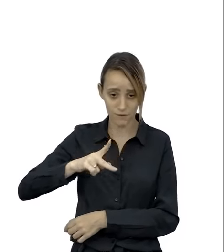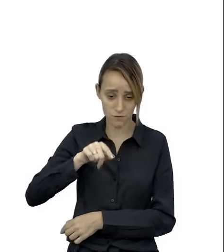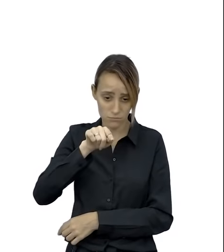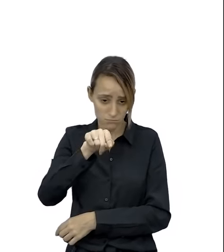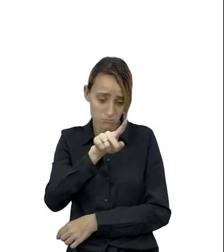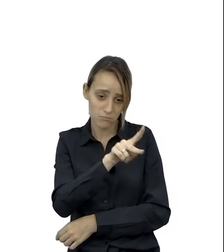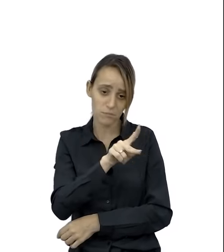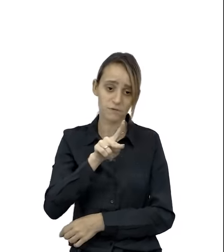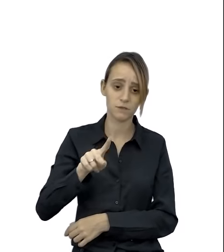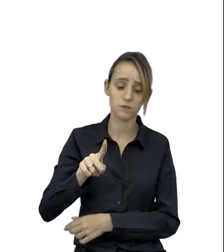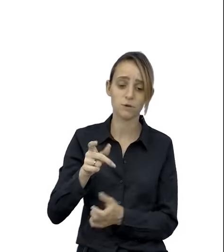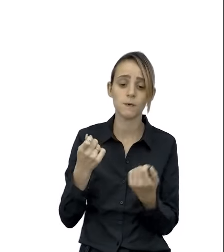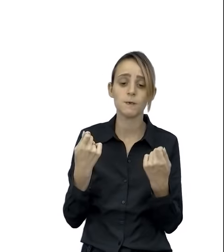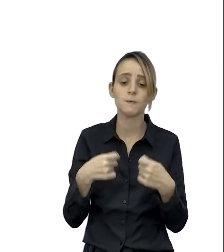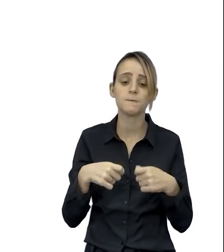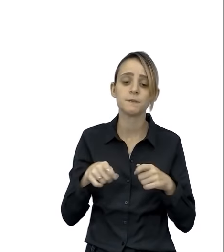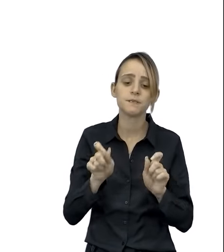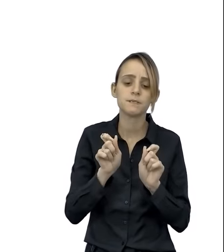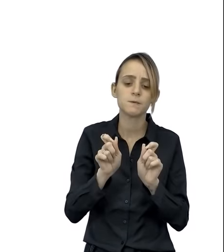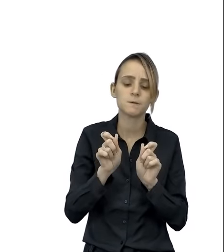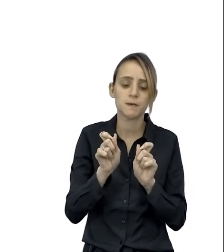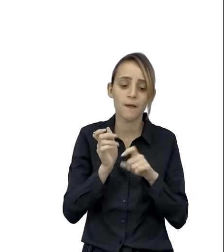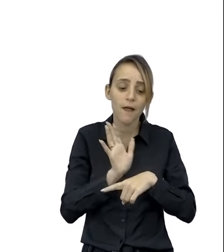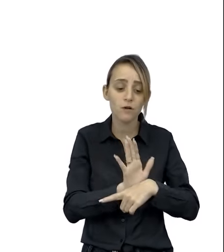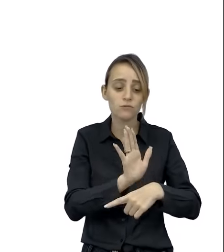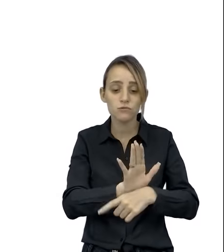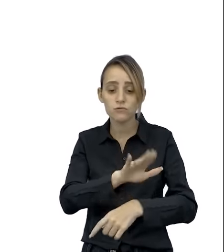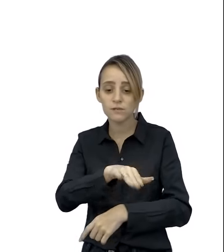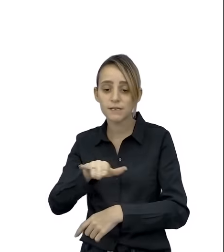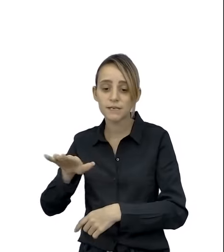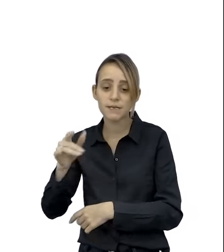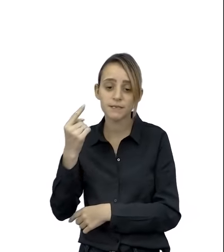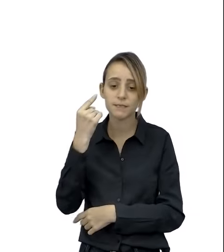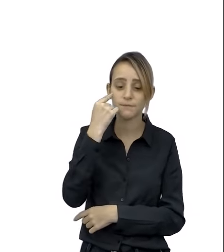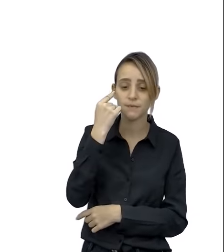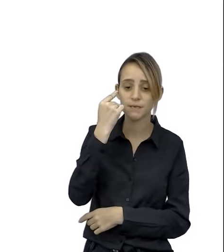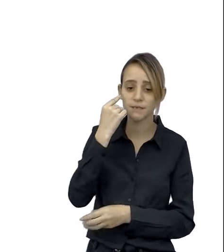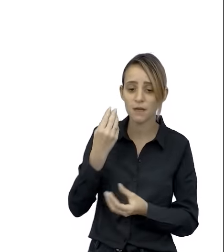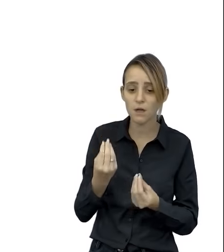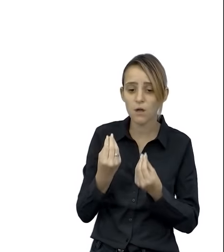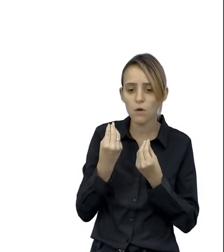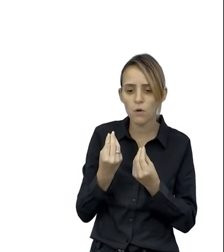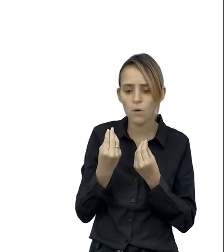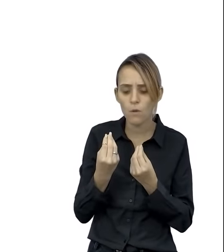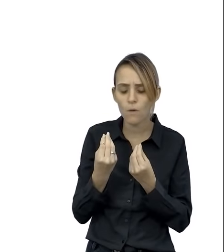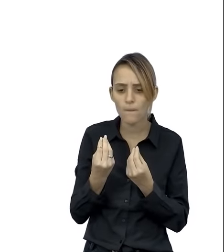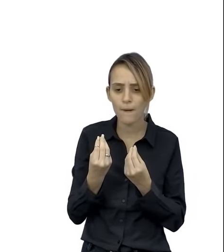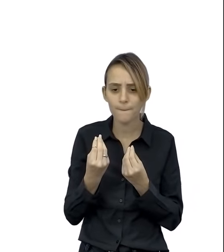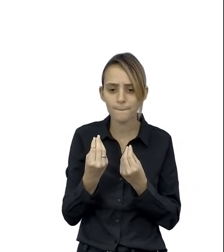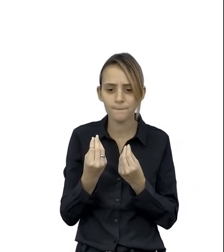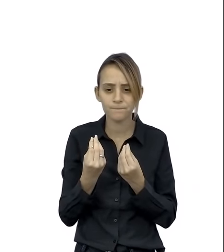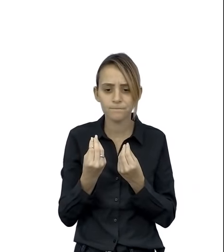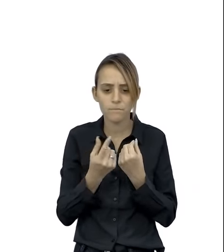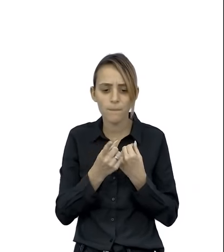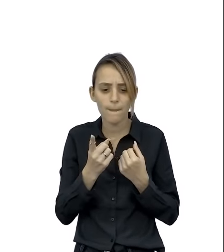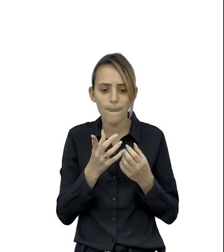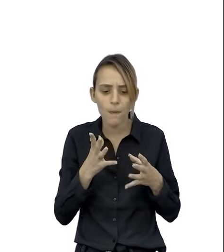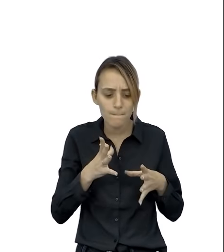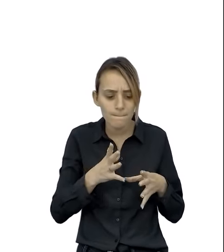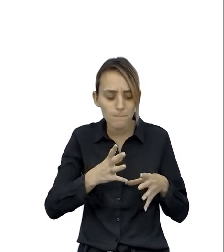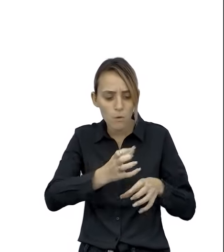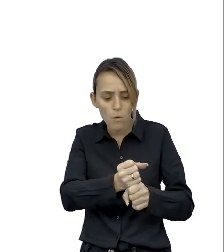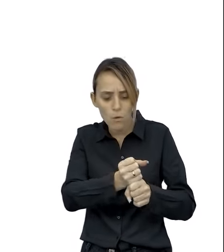temos que levá-los a refletir quais as formas que eu posso pensar para não me perder nas